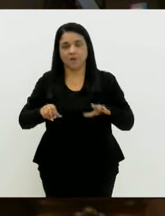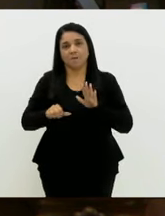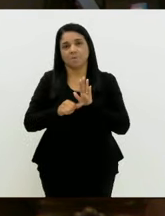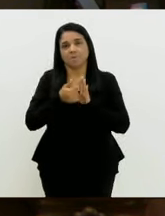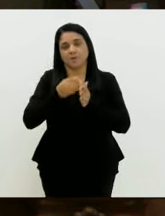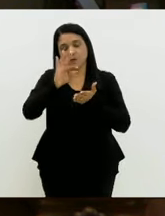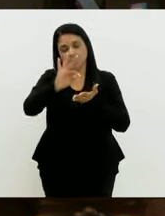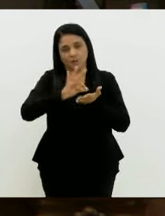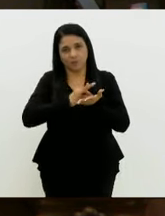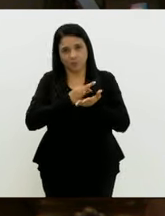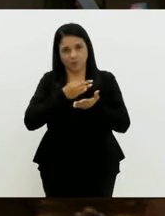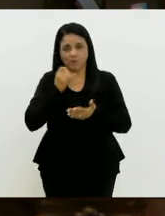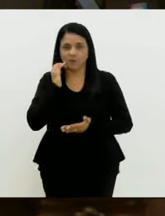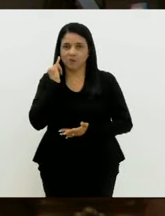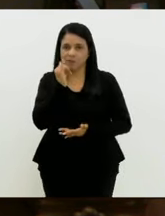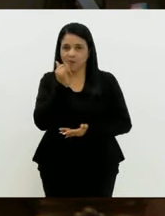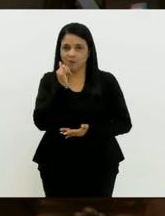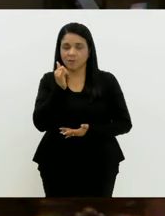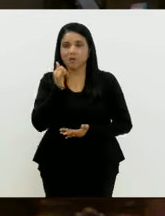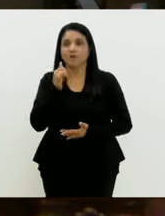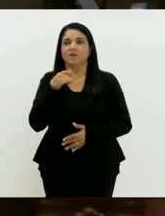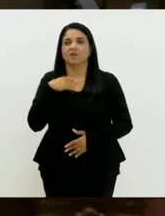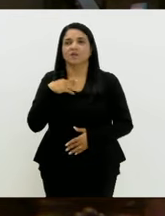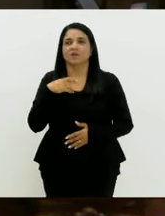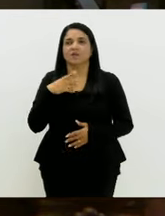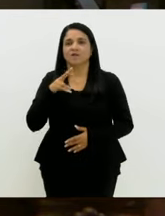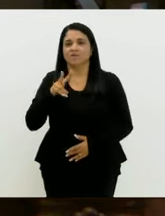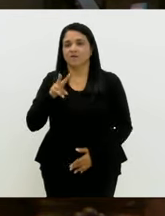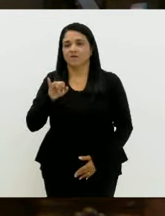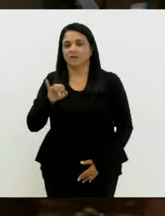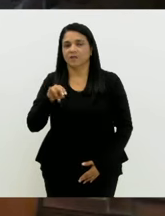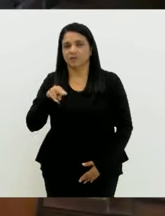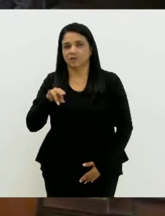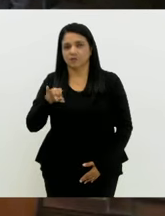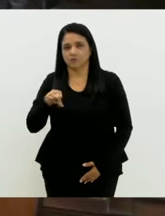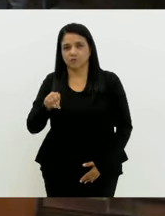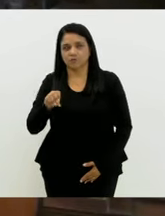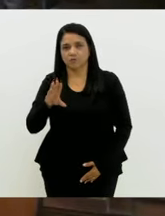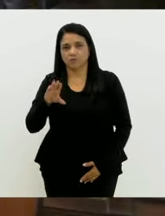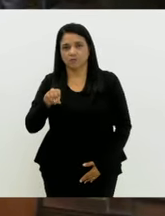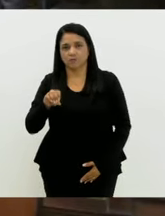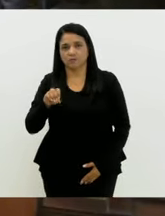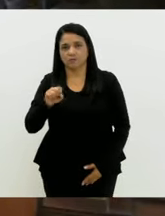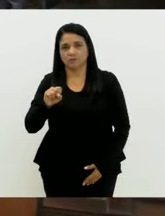inscrito, deputado Vinícius Cozzolino, por favor.